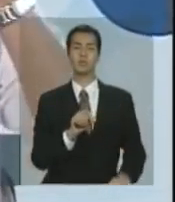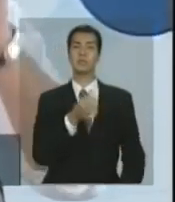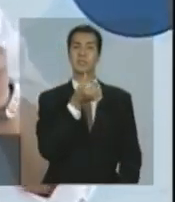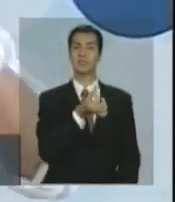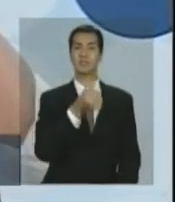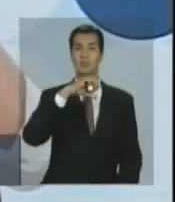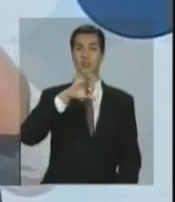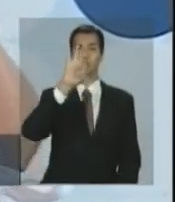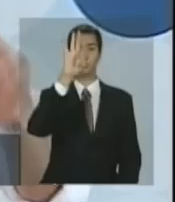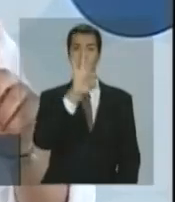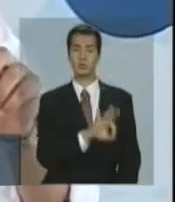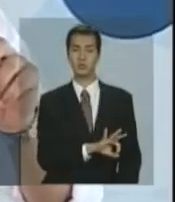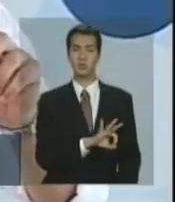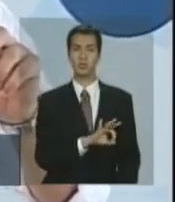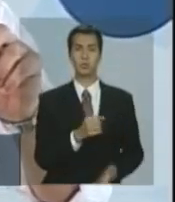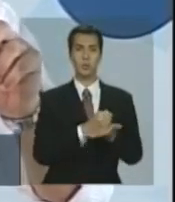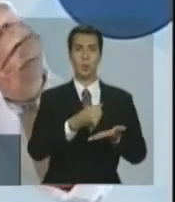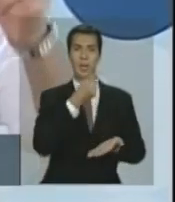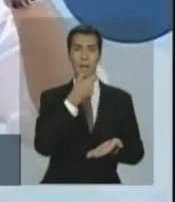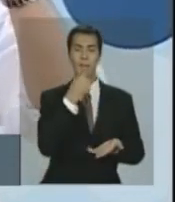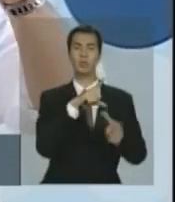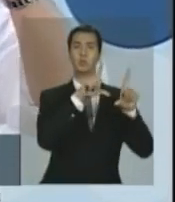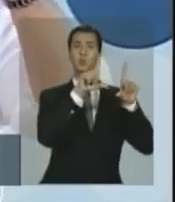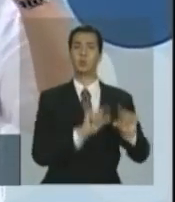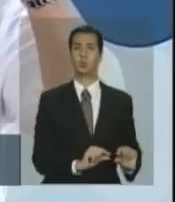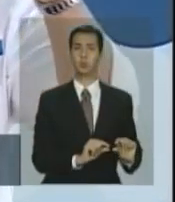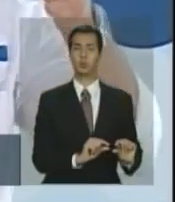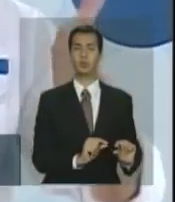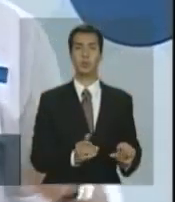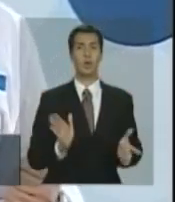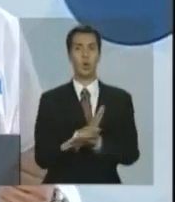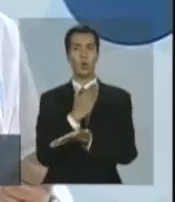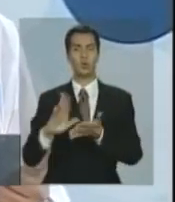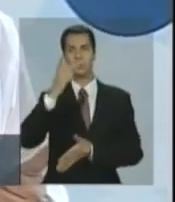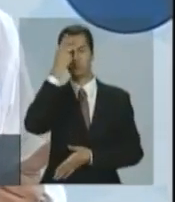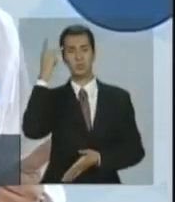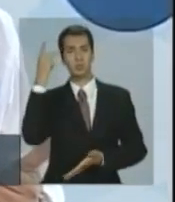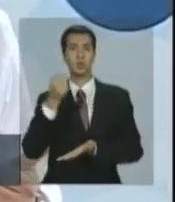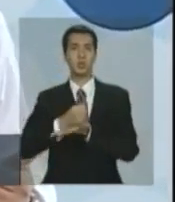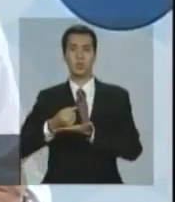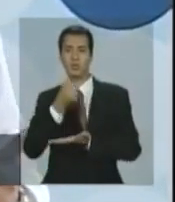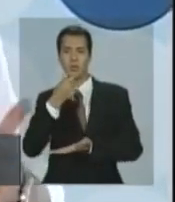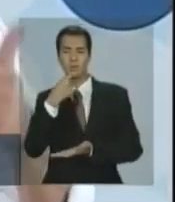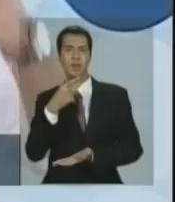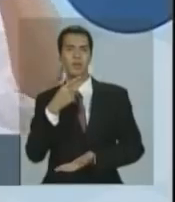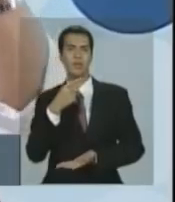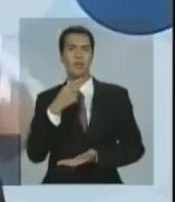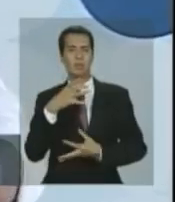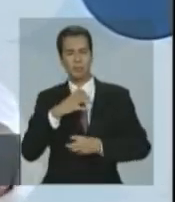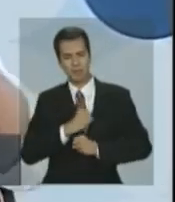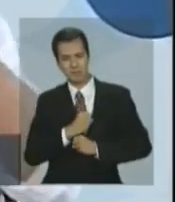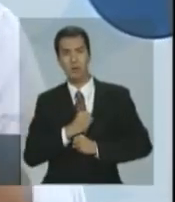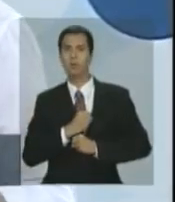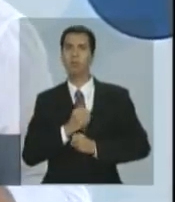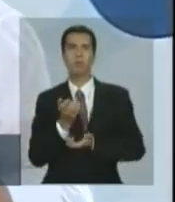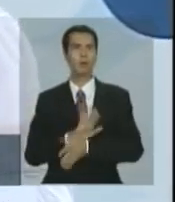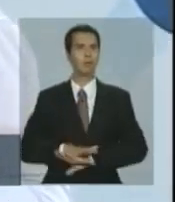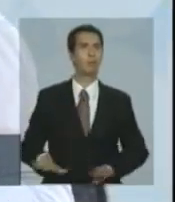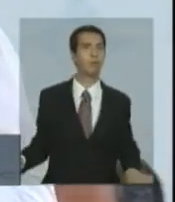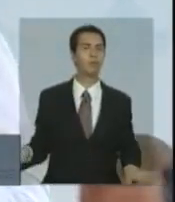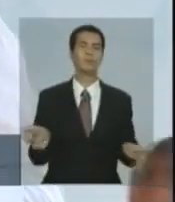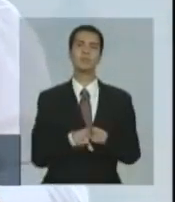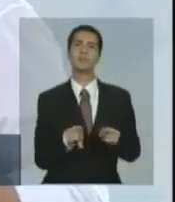69% a necessidade de tomar remédio. Tinha gente que estava tomando antidepressivo que não precisava tomar antidepressivo, remédio para hipertensão